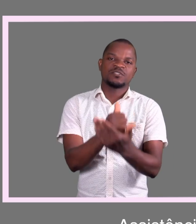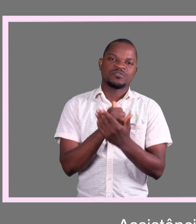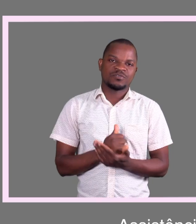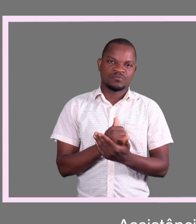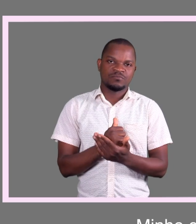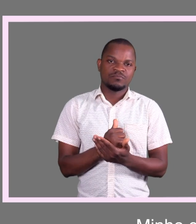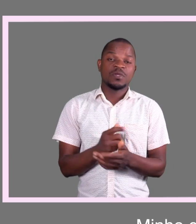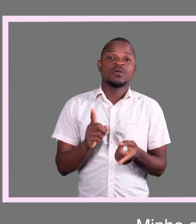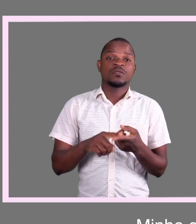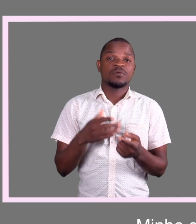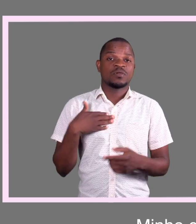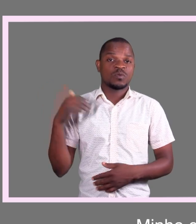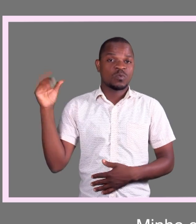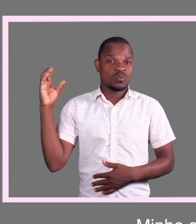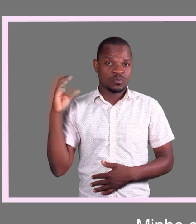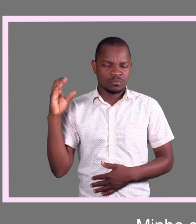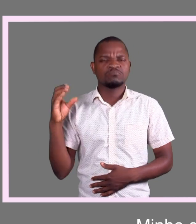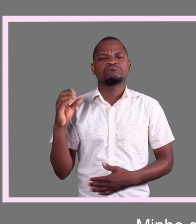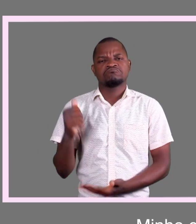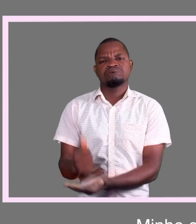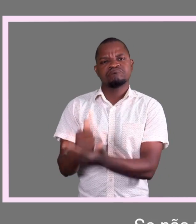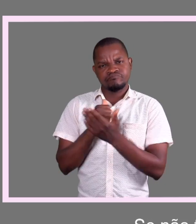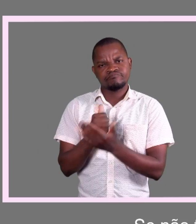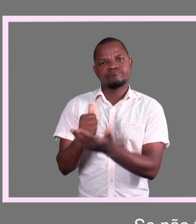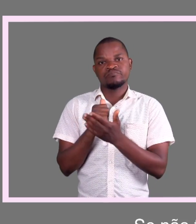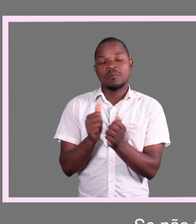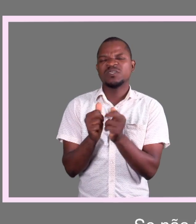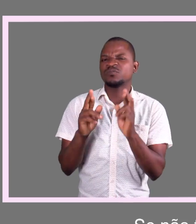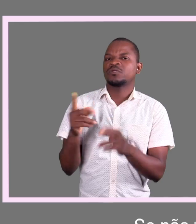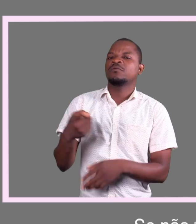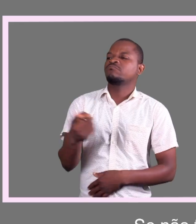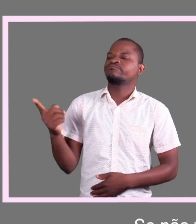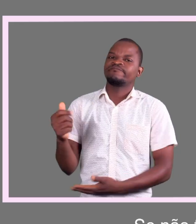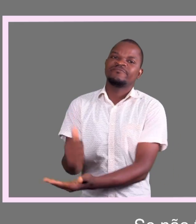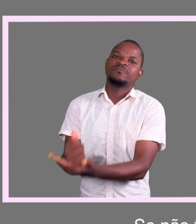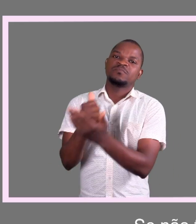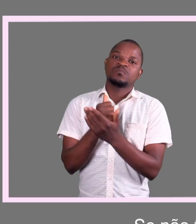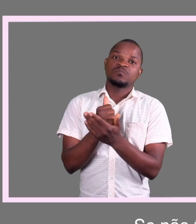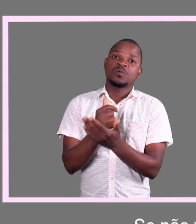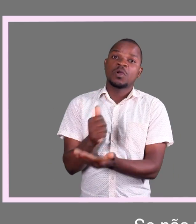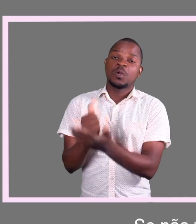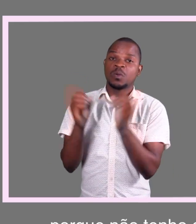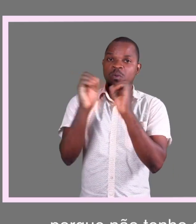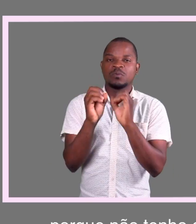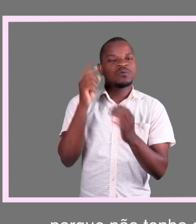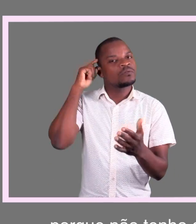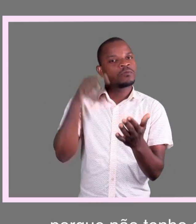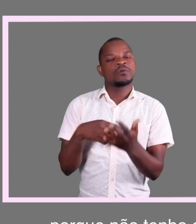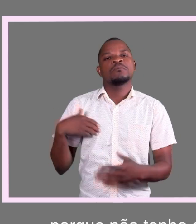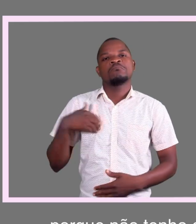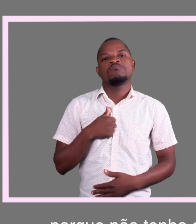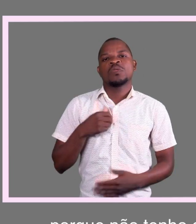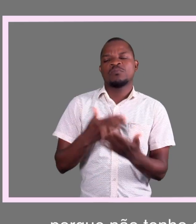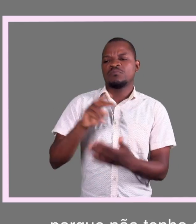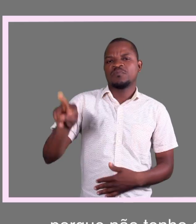ajuda. Minha cunhada cuida bem de mim. Se não fosse ela, já não estaria viva, porque não tenho